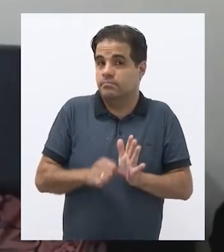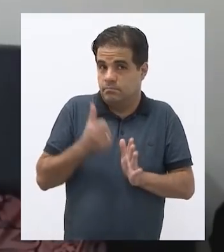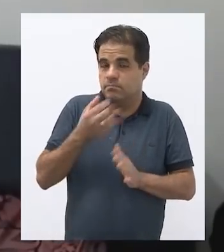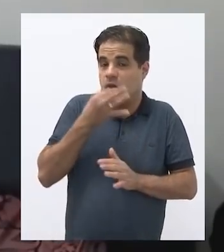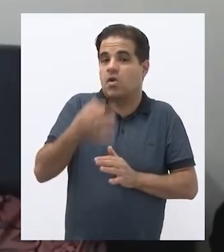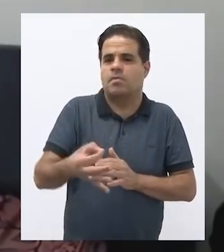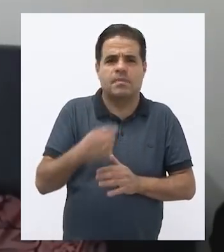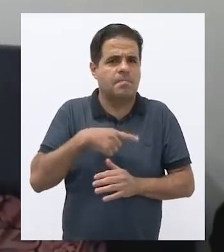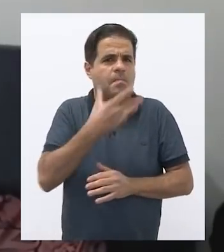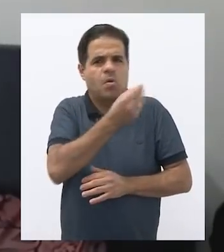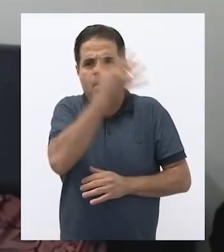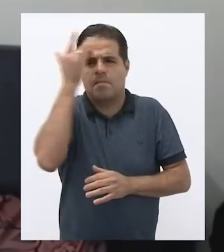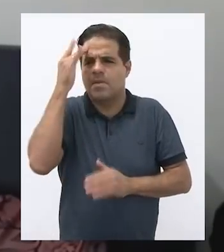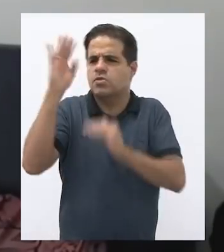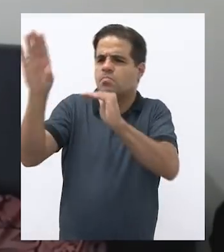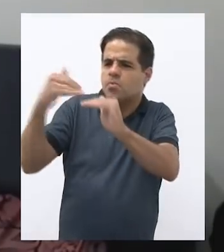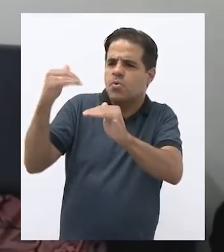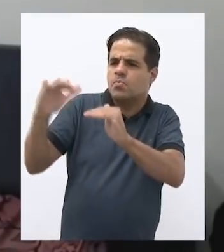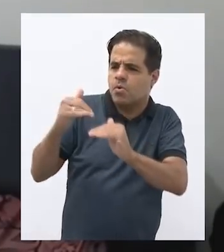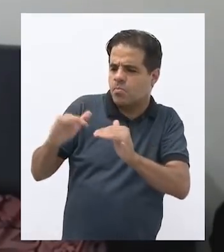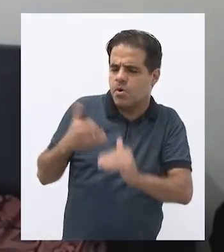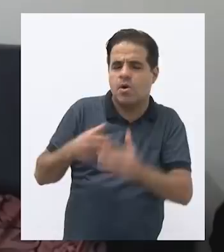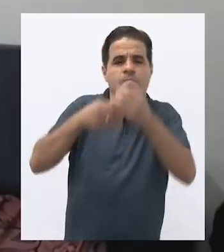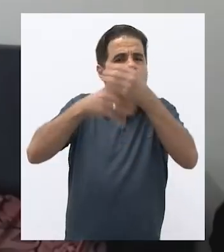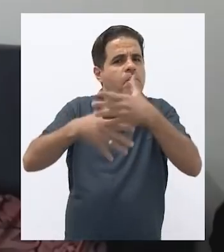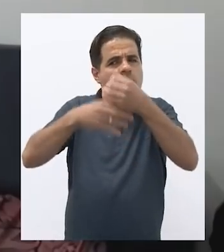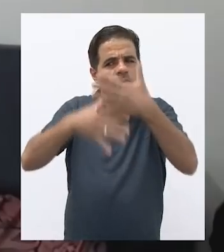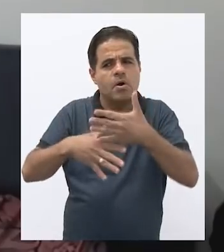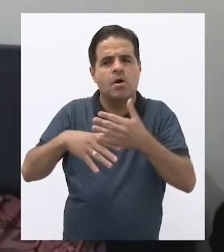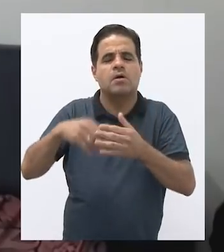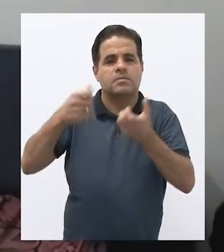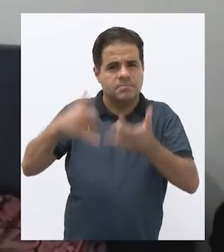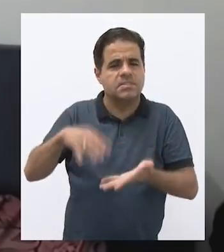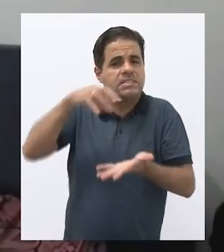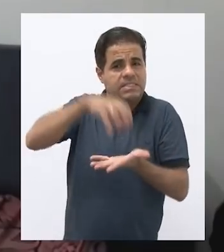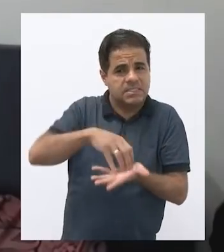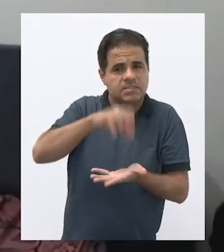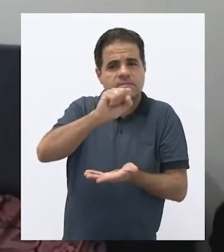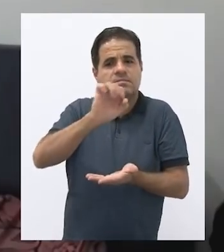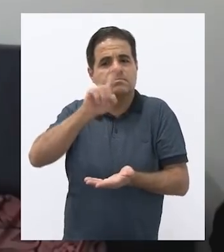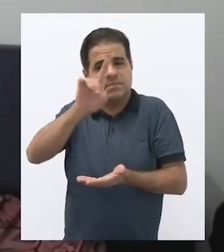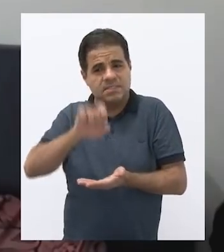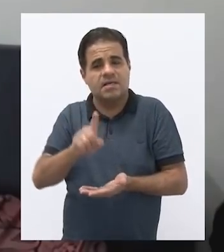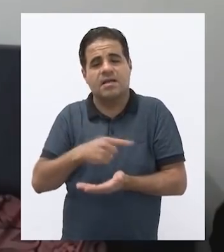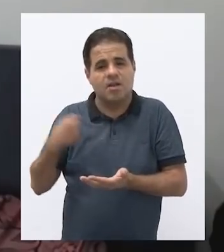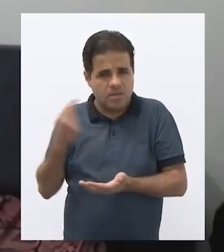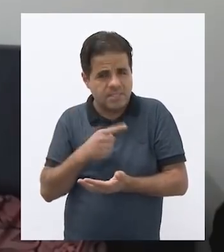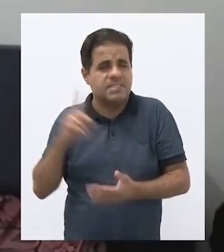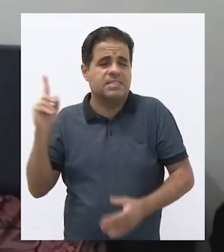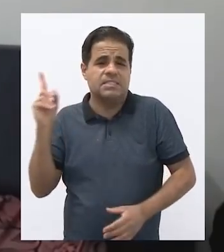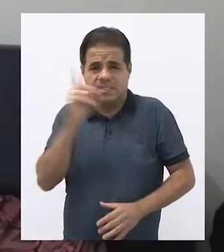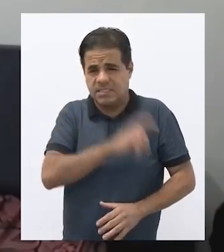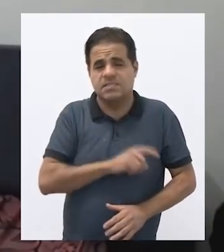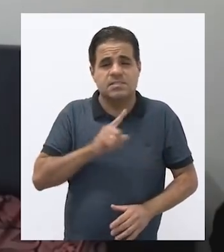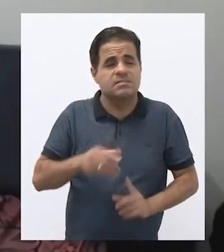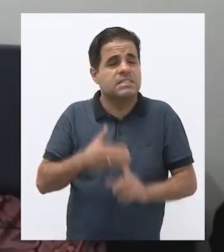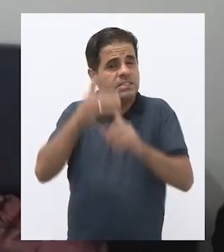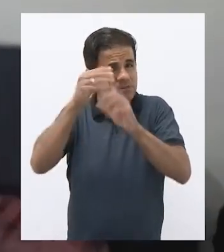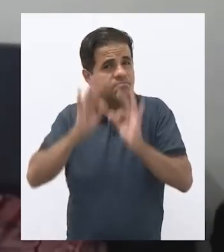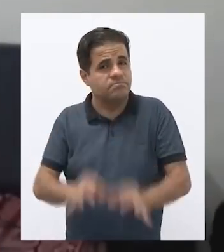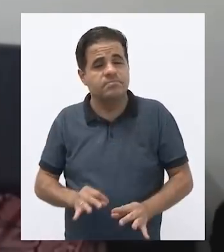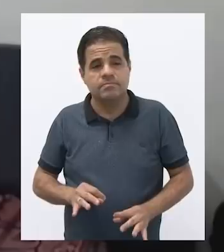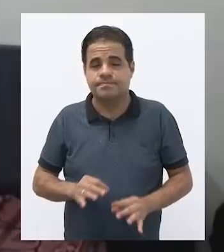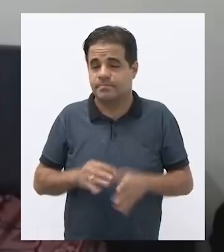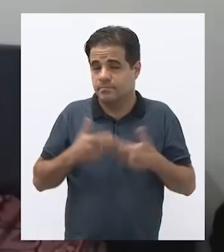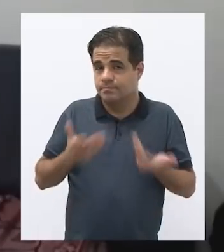tem bastante gente mandando aqui no chat falando sobre a sede. Essa é uma das nossas dificuldades da tecnologia,